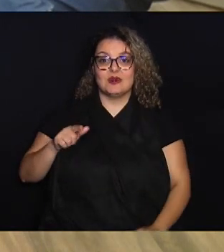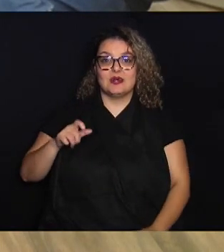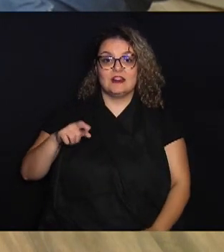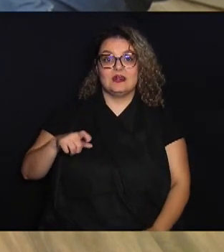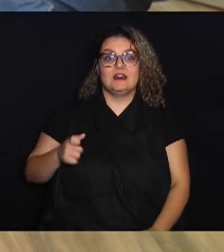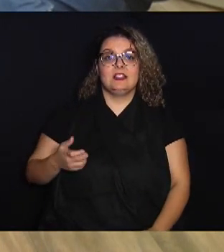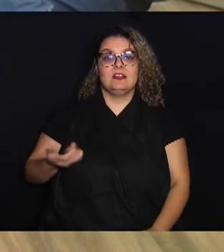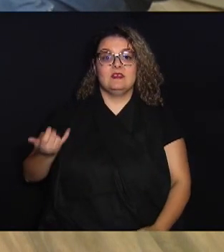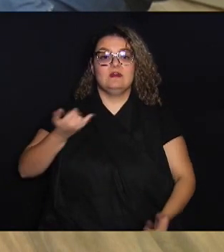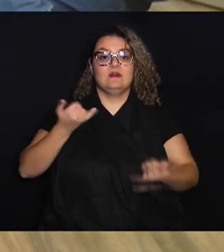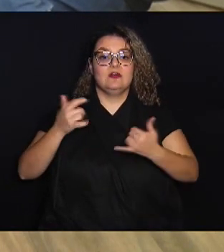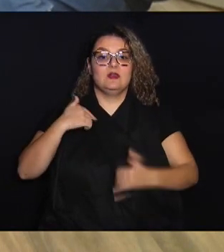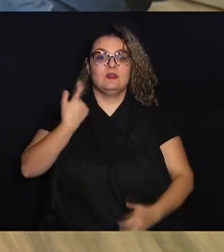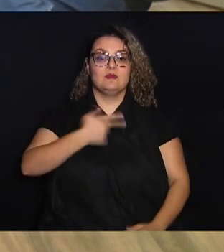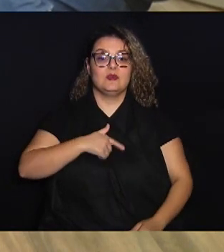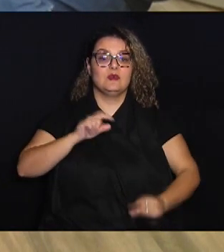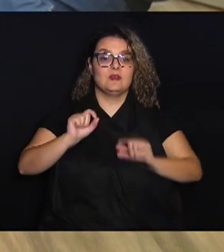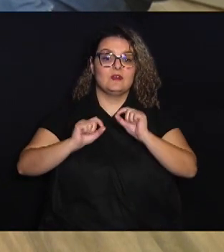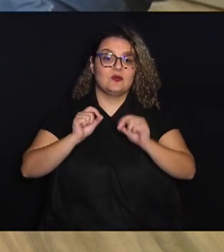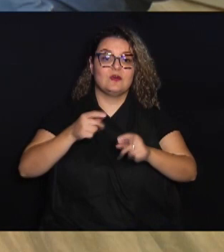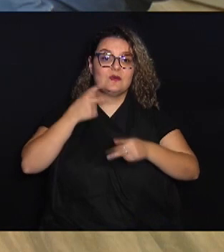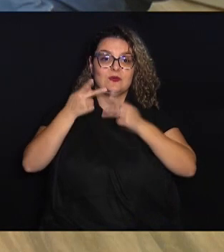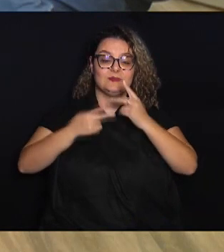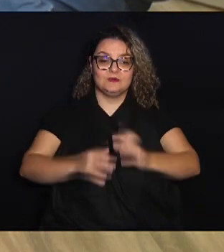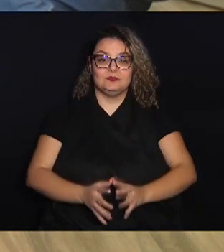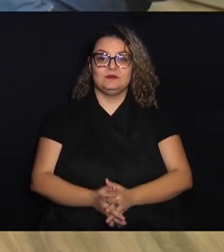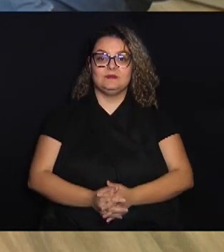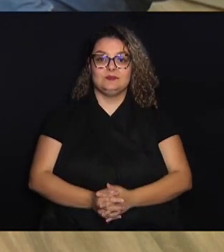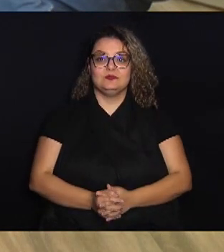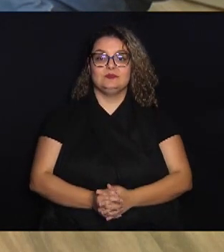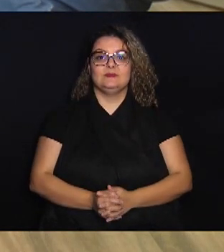agora? Conta pra gente sobre o que você vai falar.